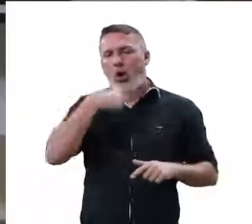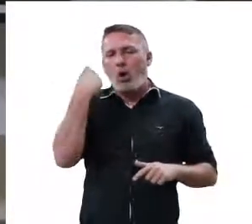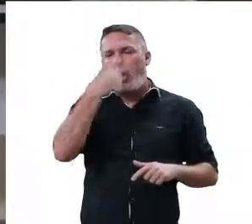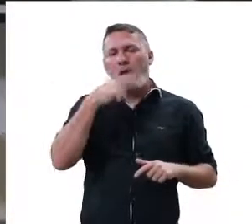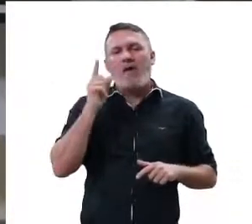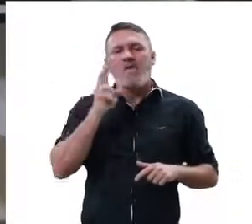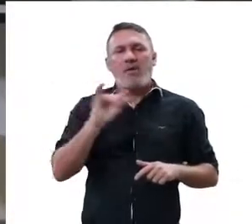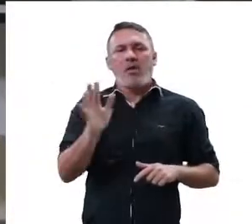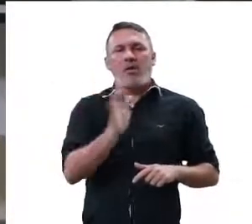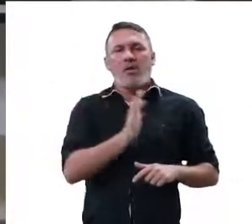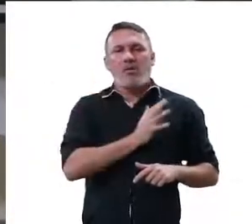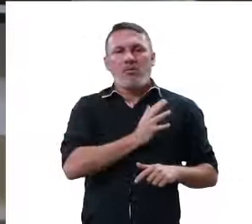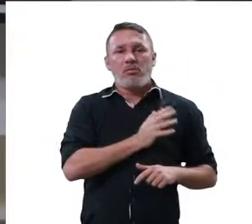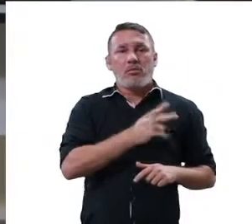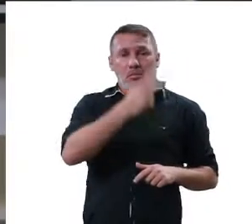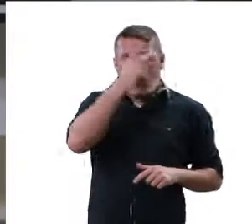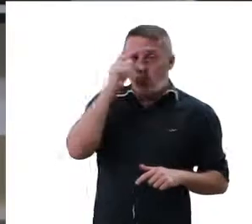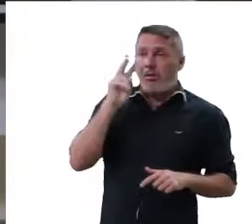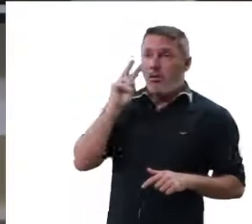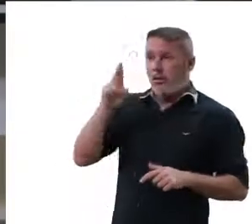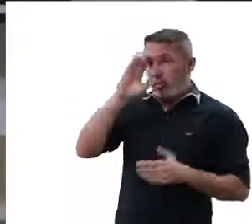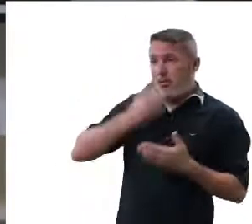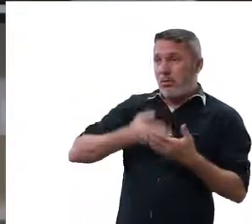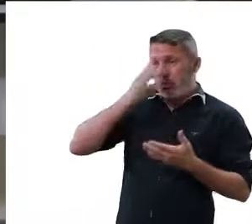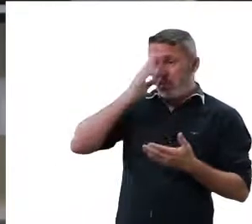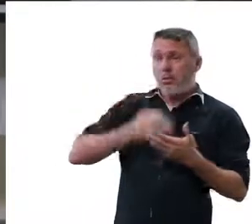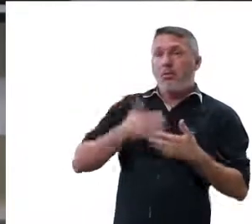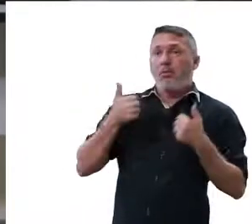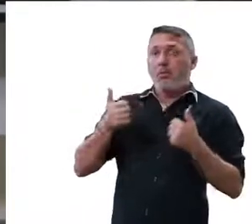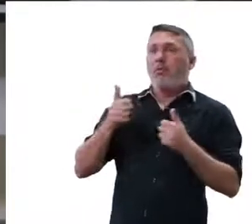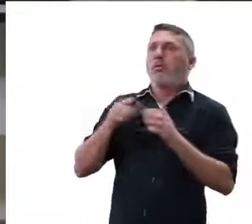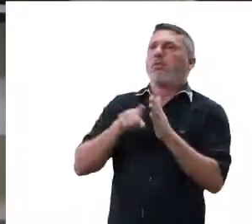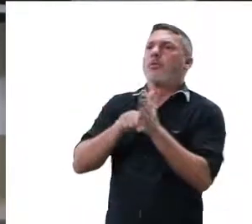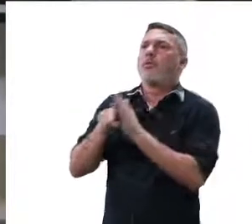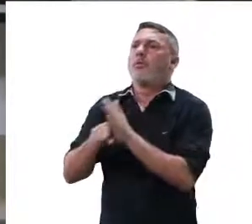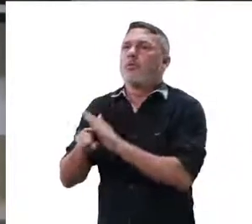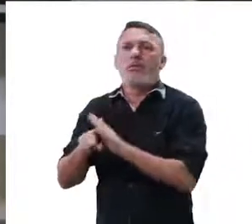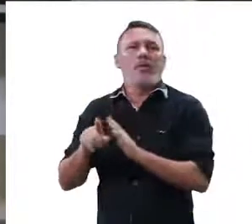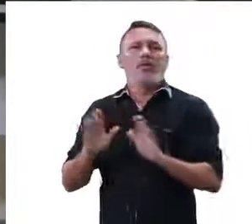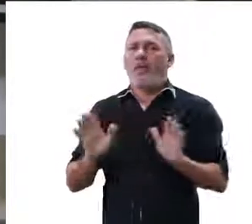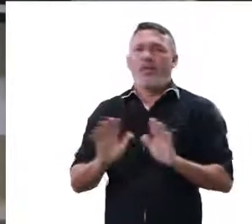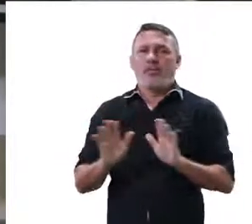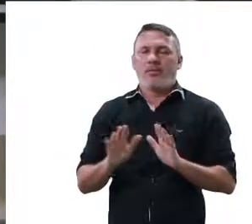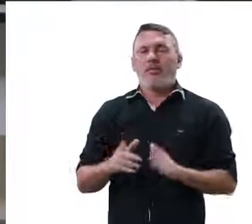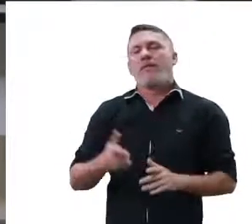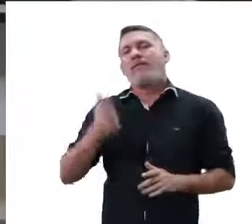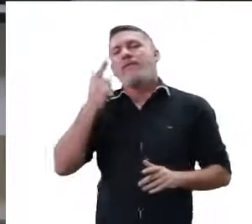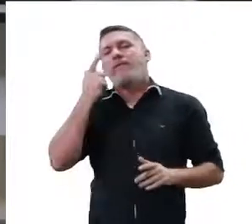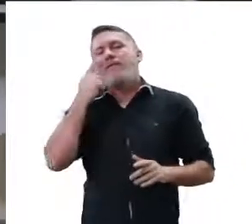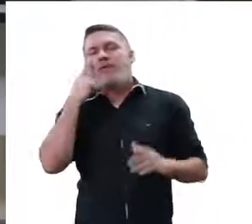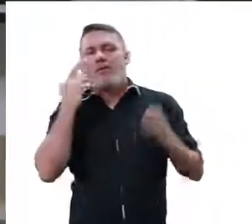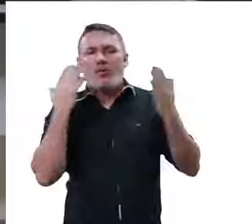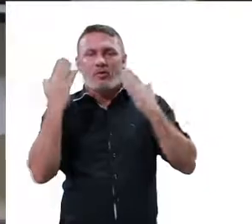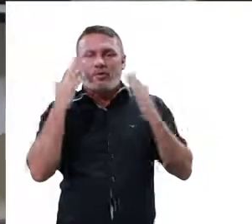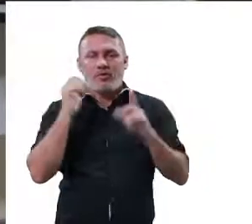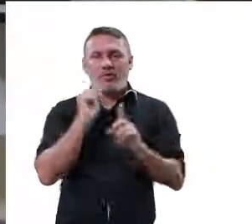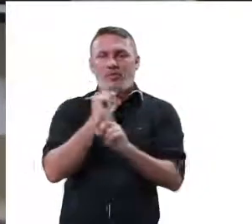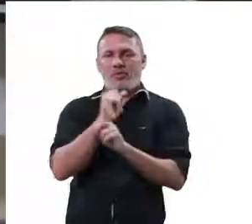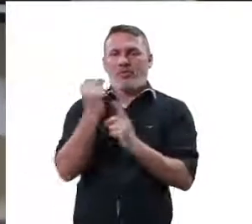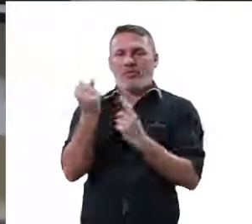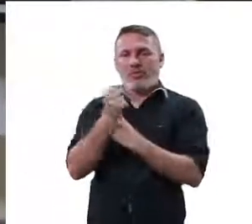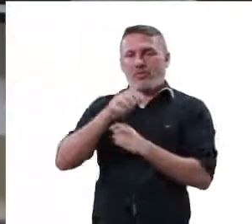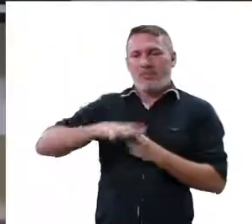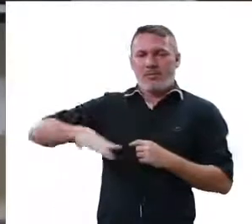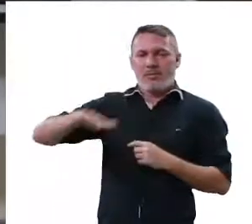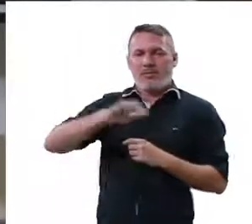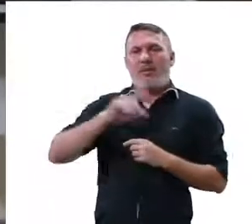o tipo ideal, né? Aí, vamos fazer a diferença em relação